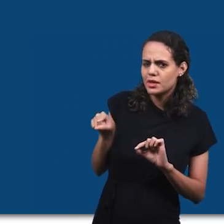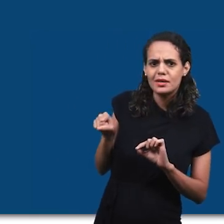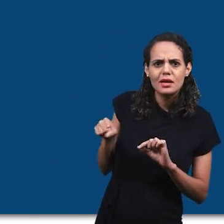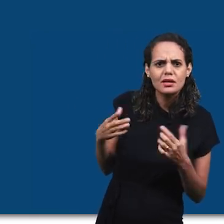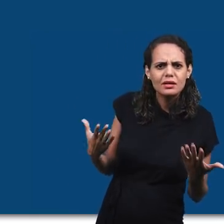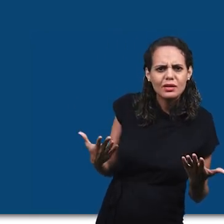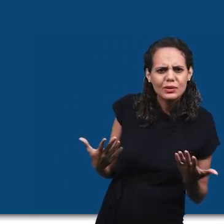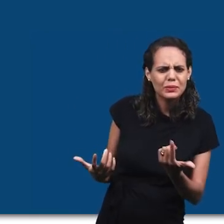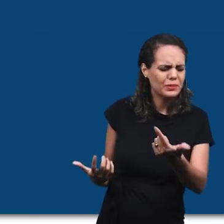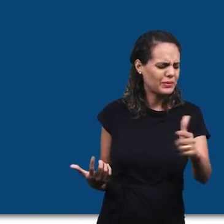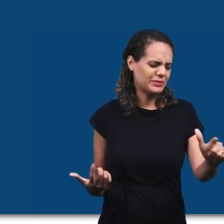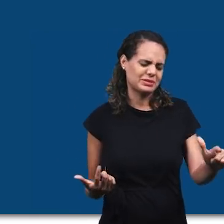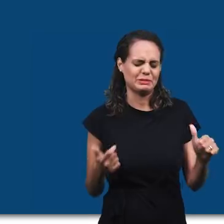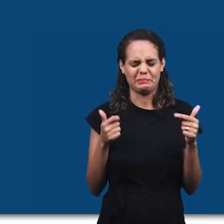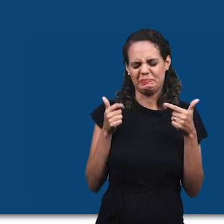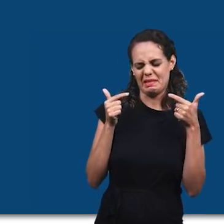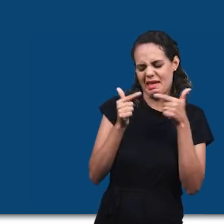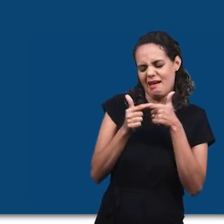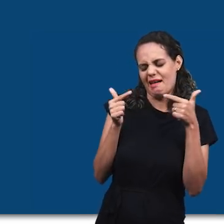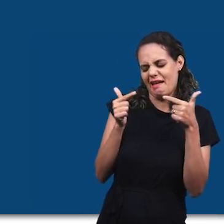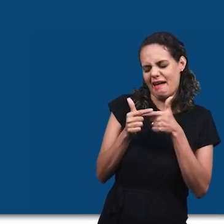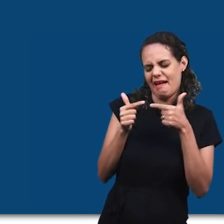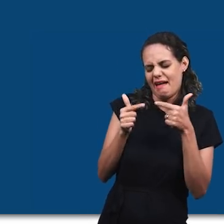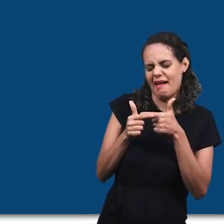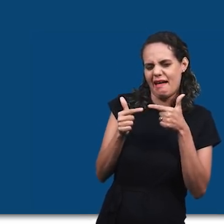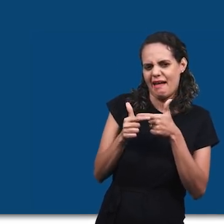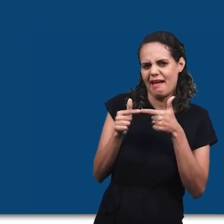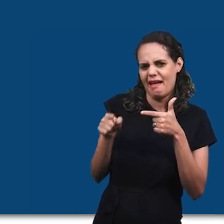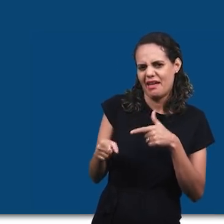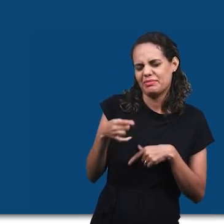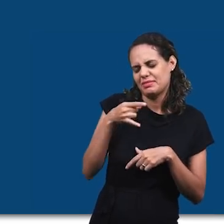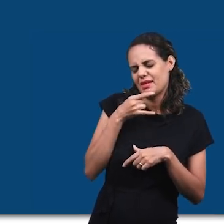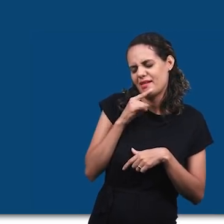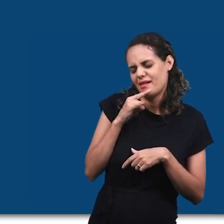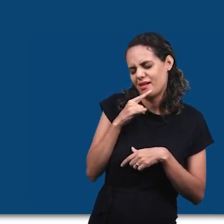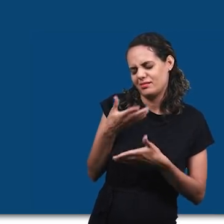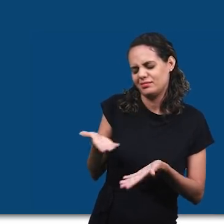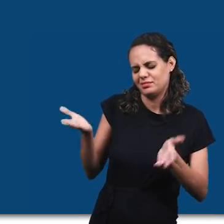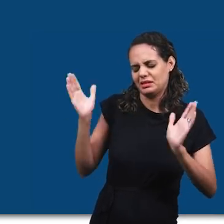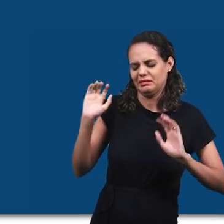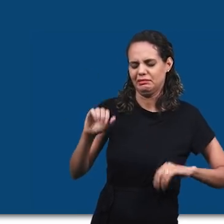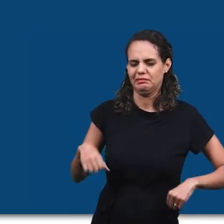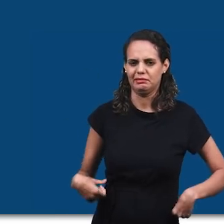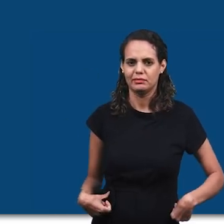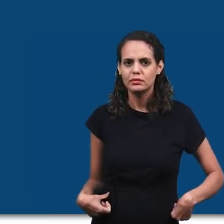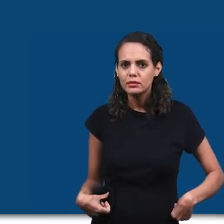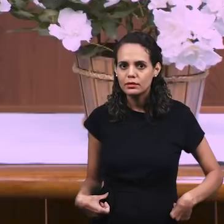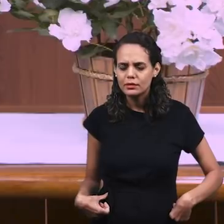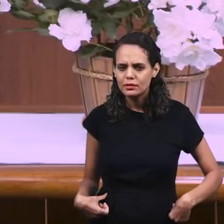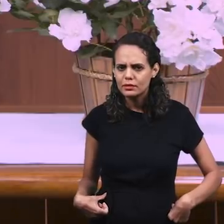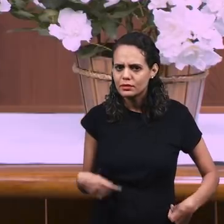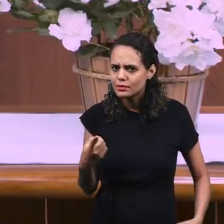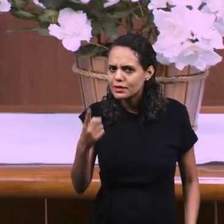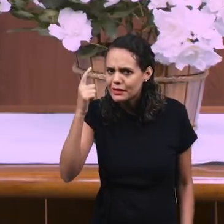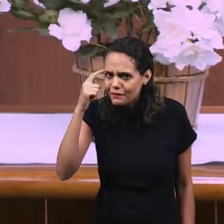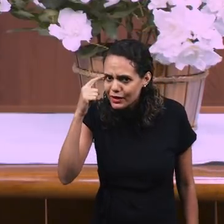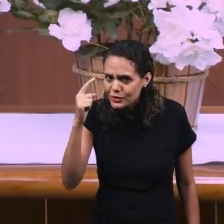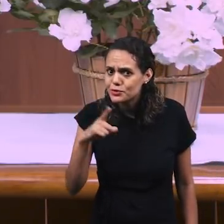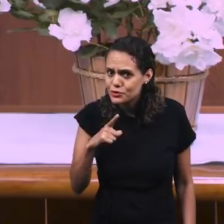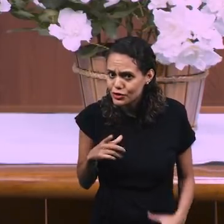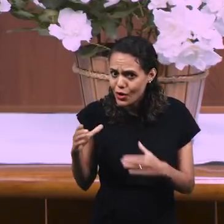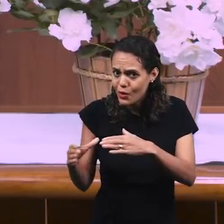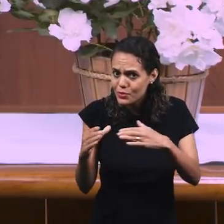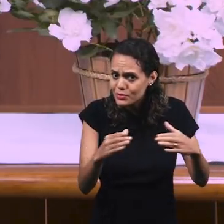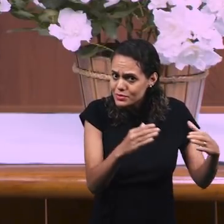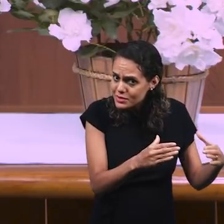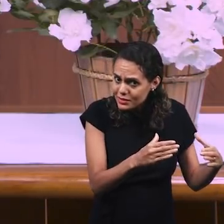isto? E outros, zombando, diziam, estão cheios de moços, estão bêbados. Claramente aqui 3